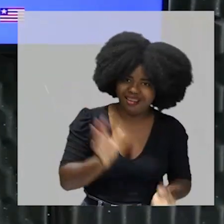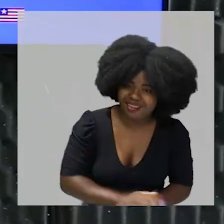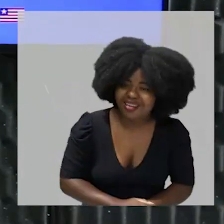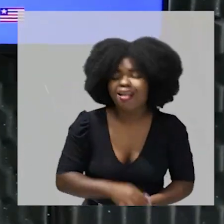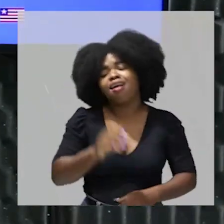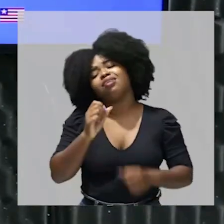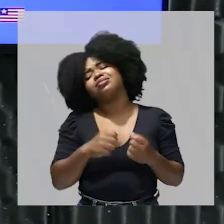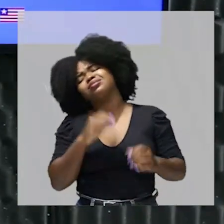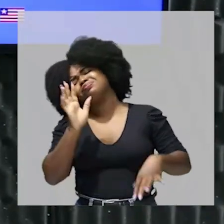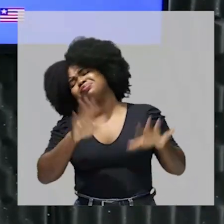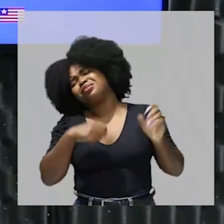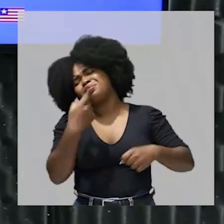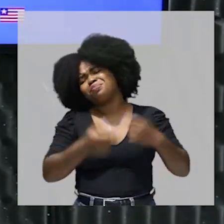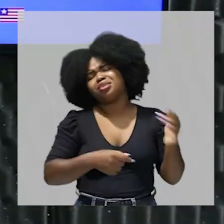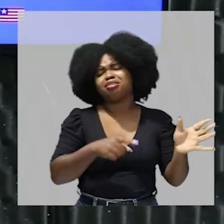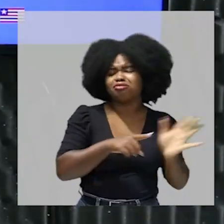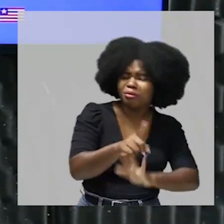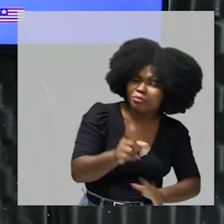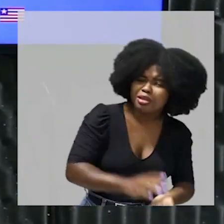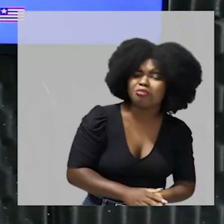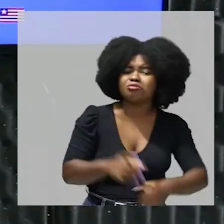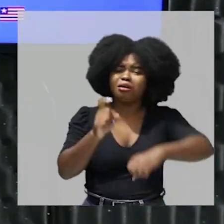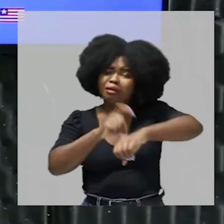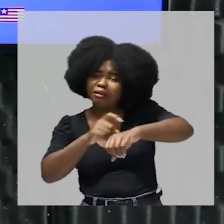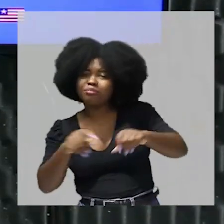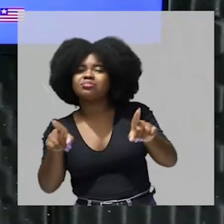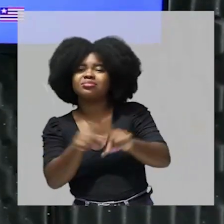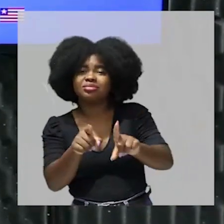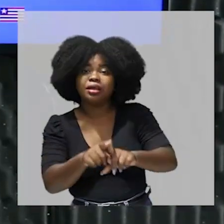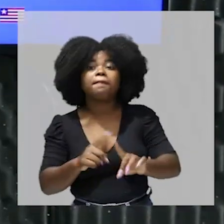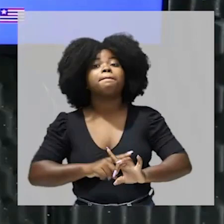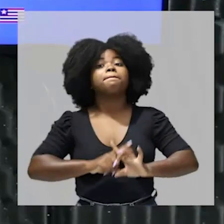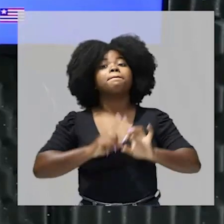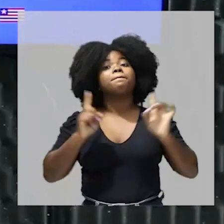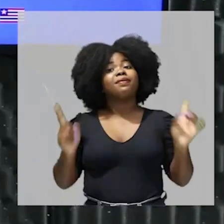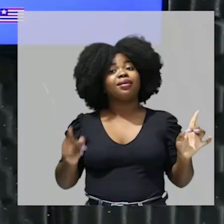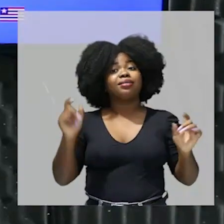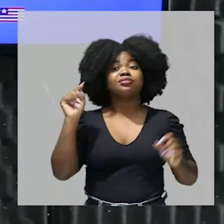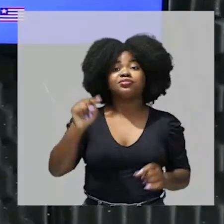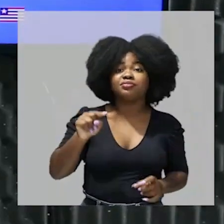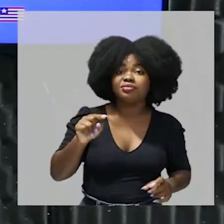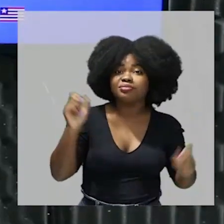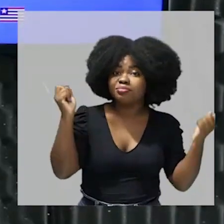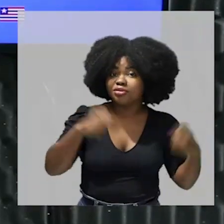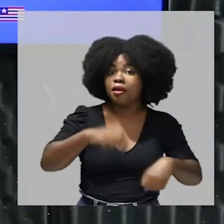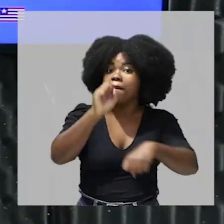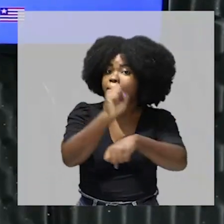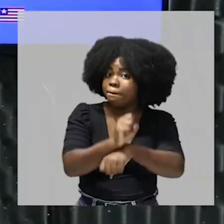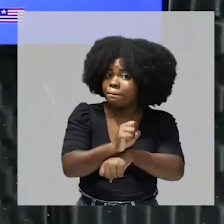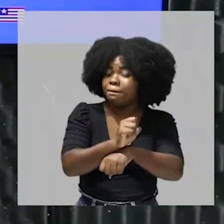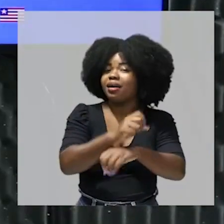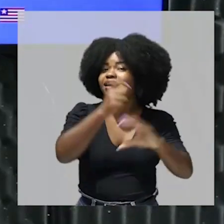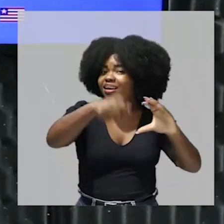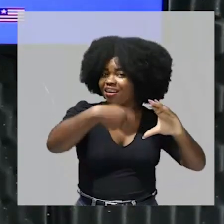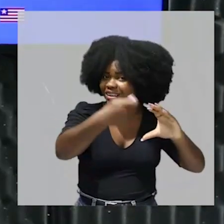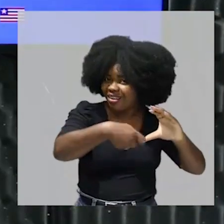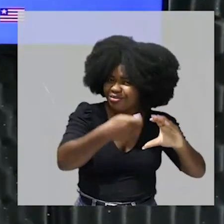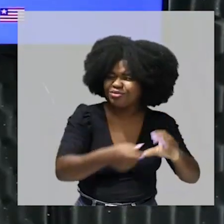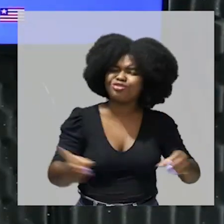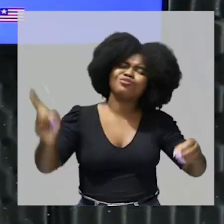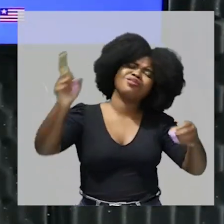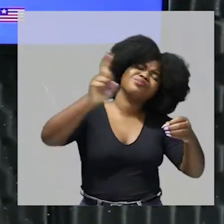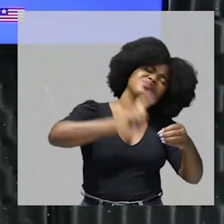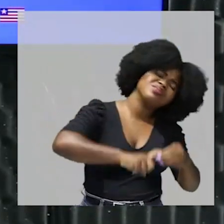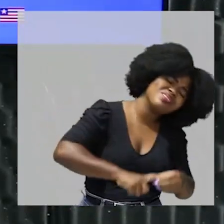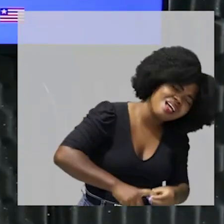da questão do tempo da demanda enfim mas você pode parar voltar o vídeo